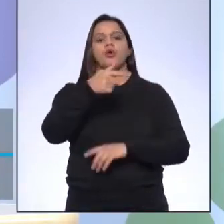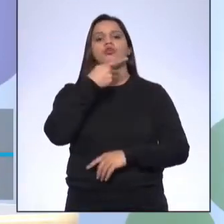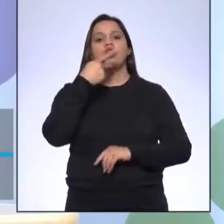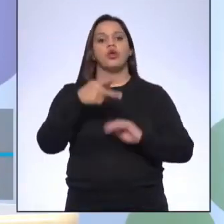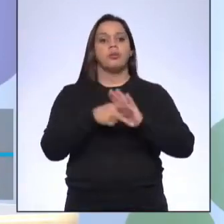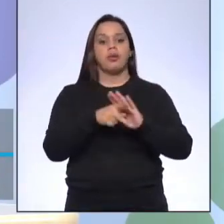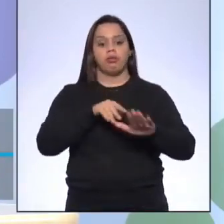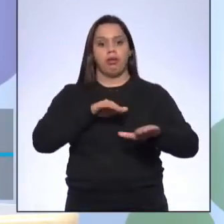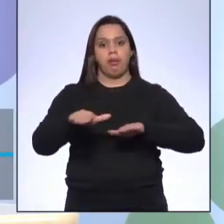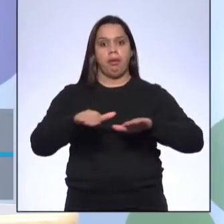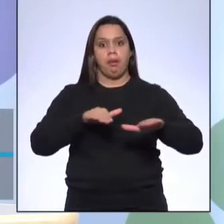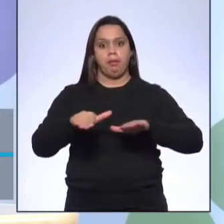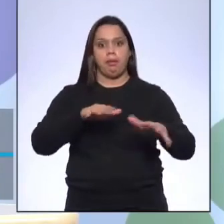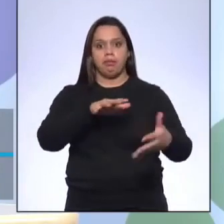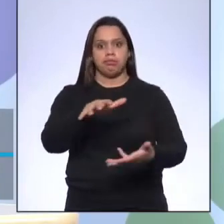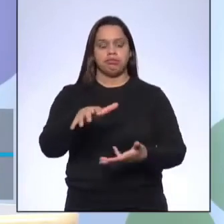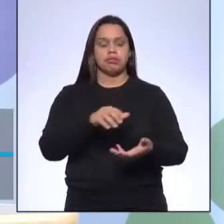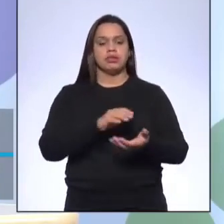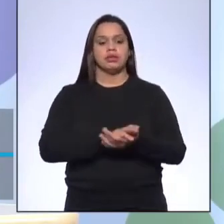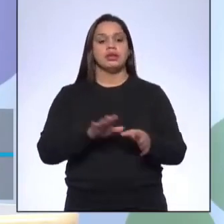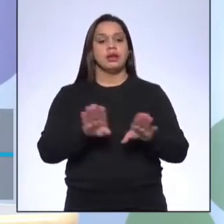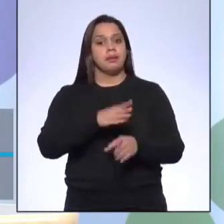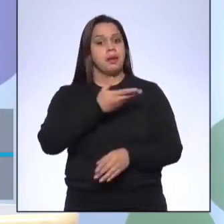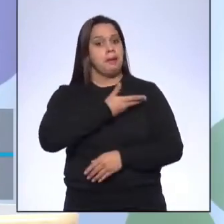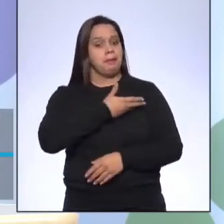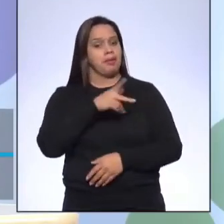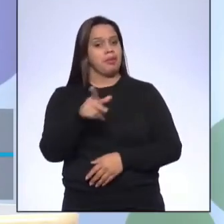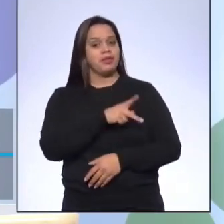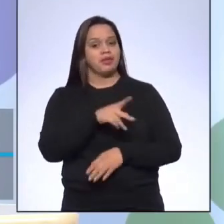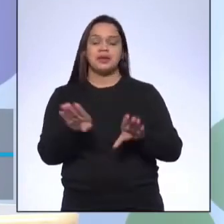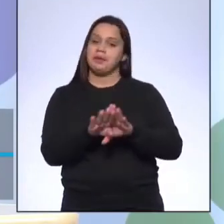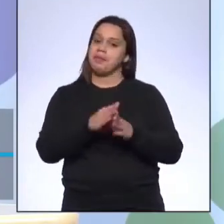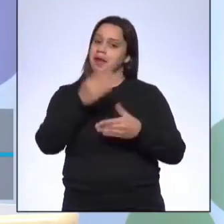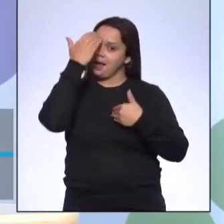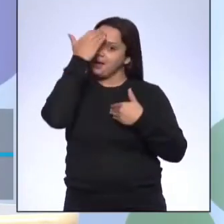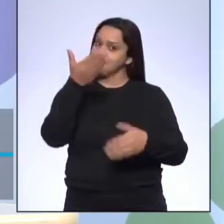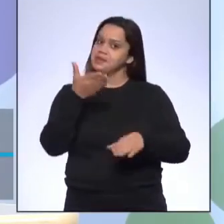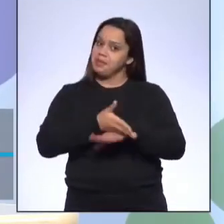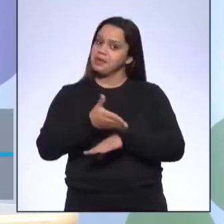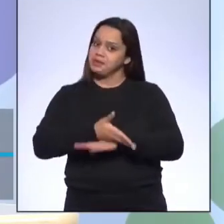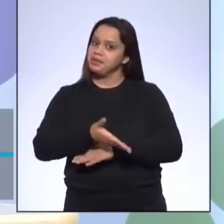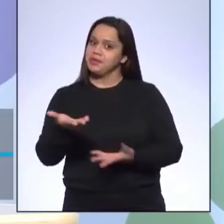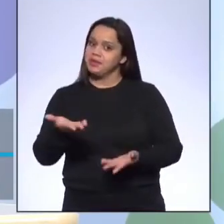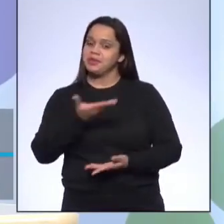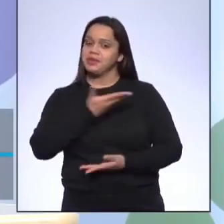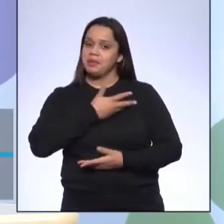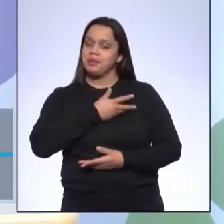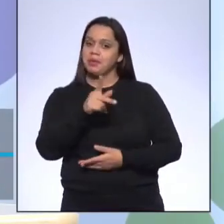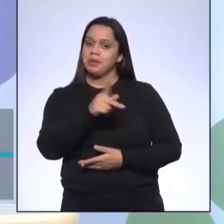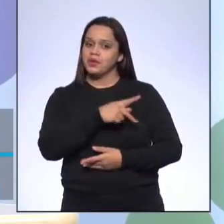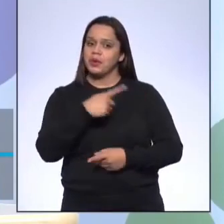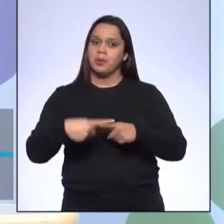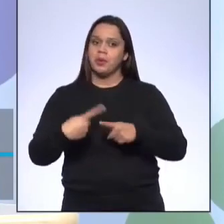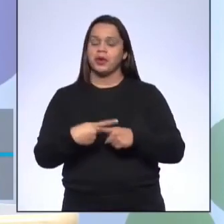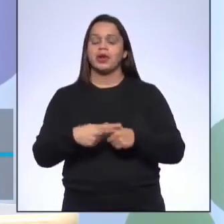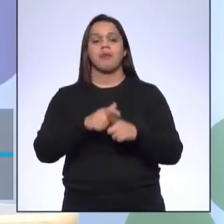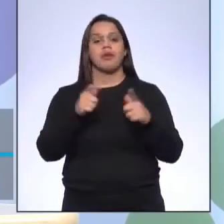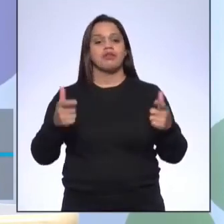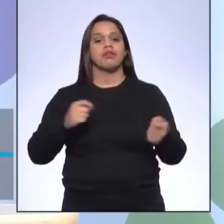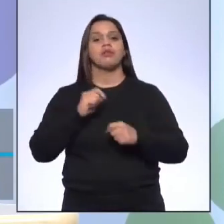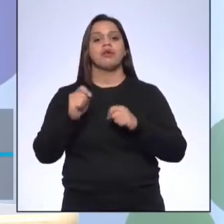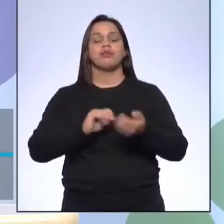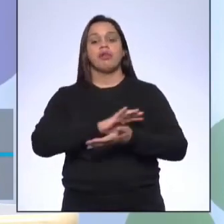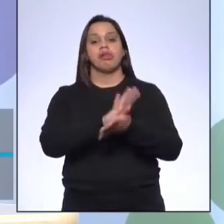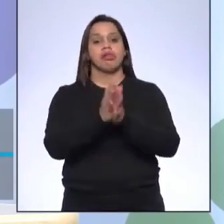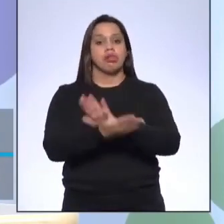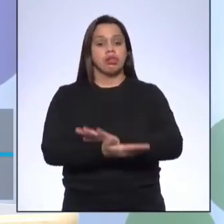bastante alunos participando e também os nossos colegas professores. A gente queria agradecer também a participação. Então, a maioria está falando sobre os desastres naturais, né?